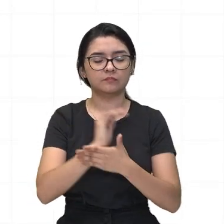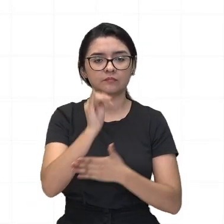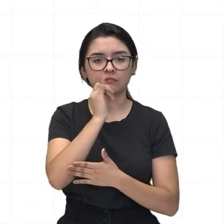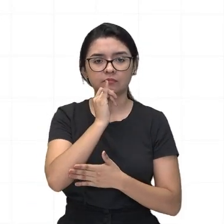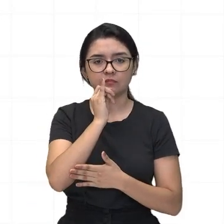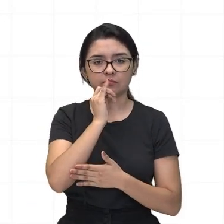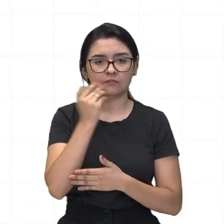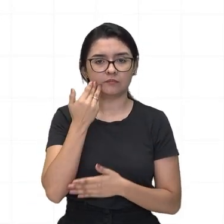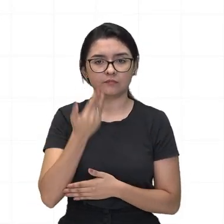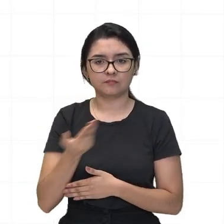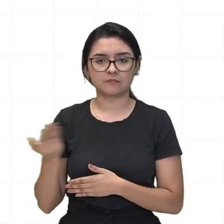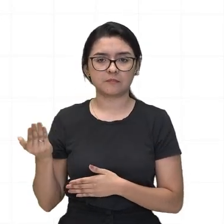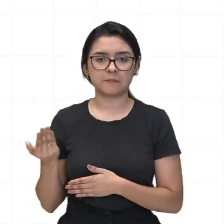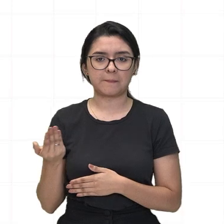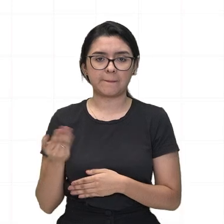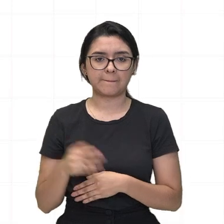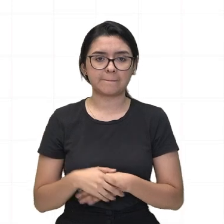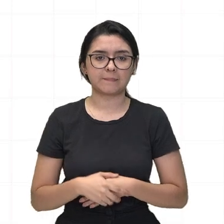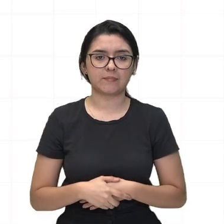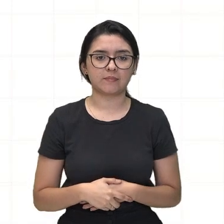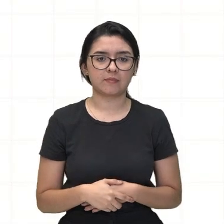lá.